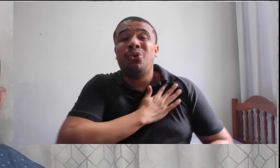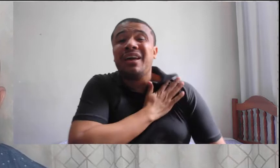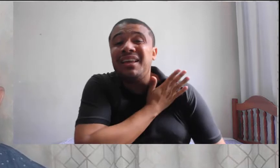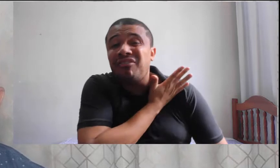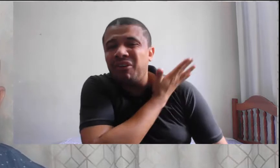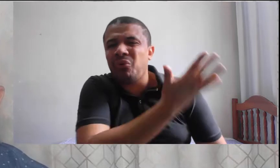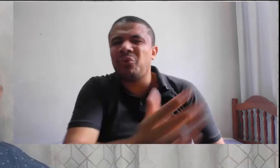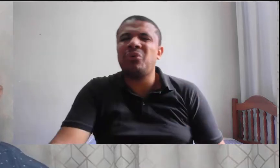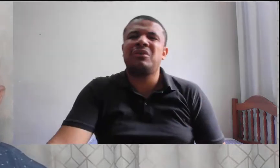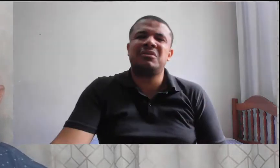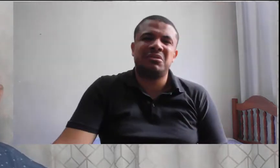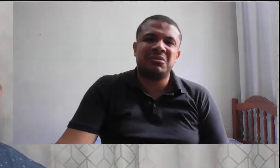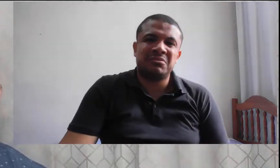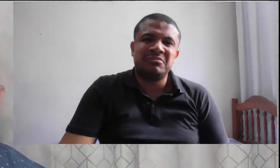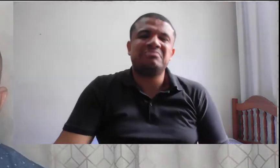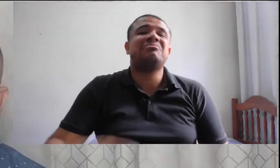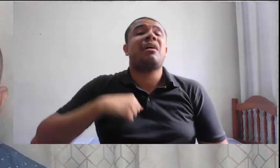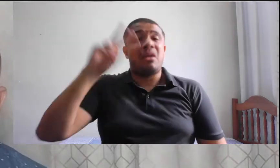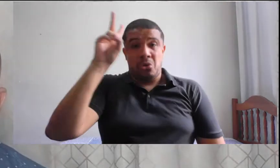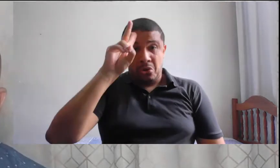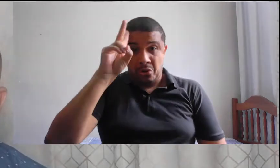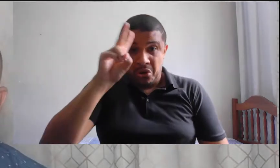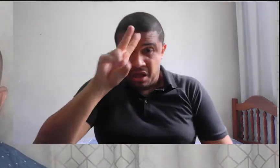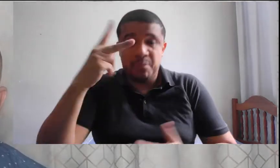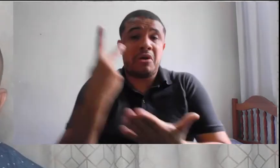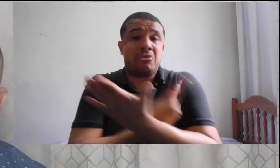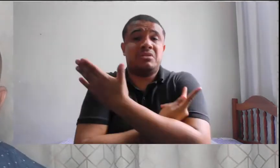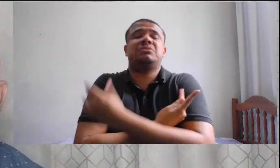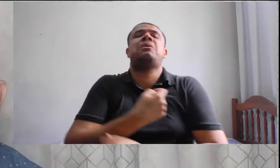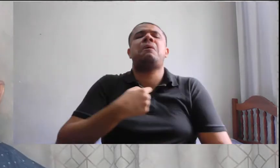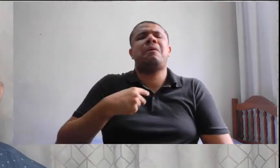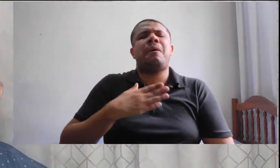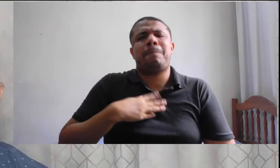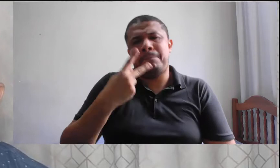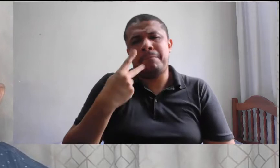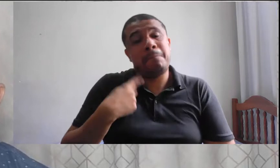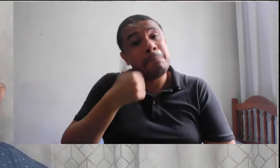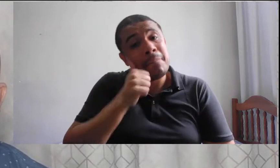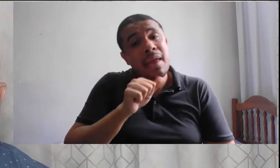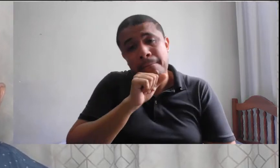Me lembro aqui de uma certa vez que minha mãe saiu